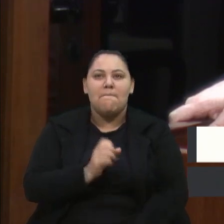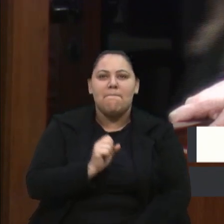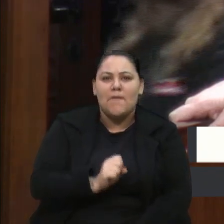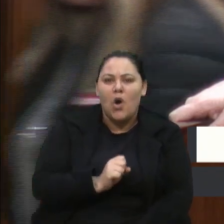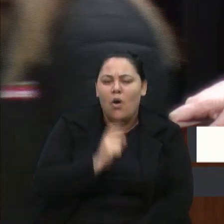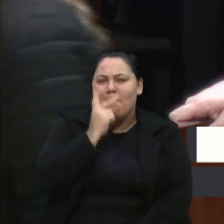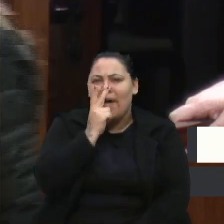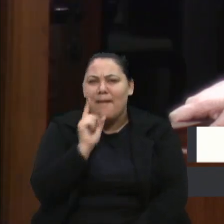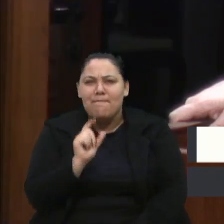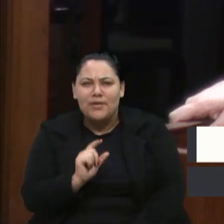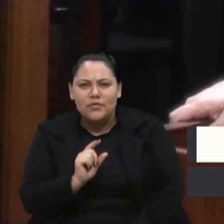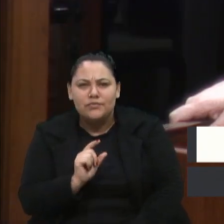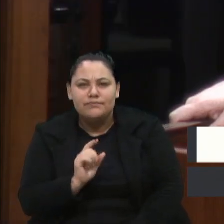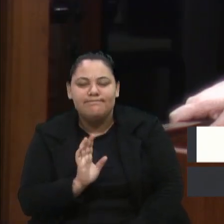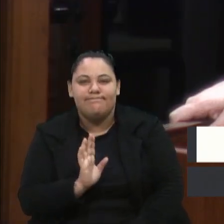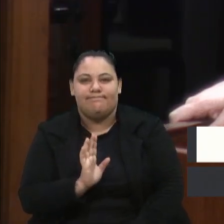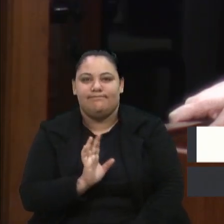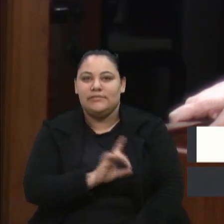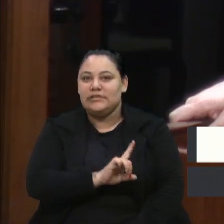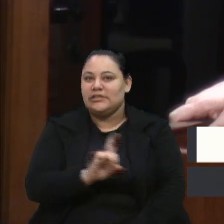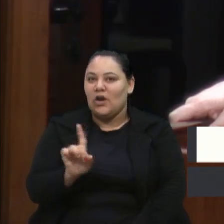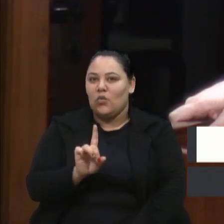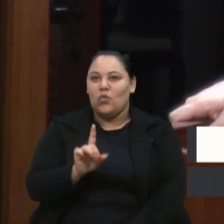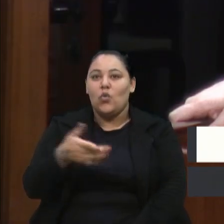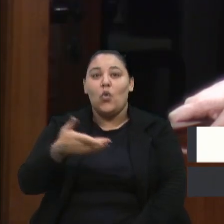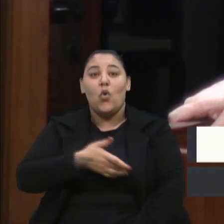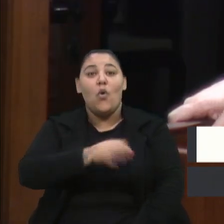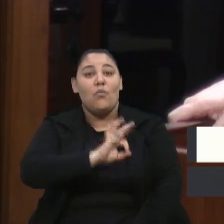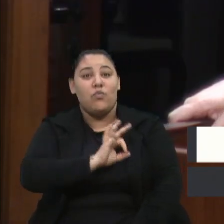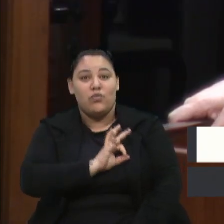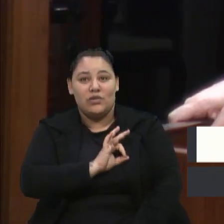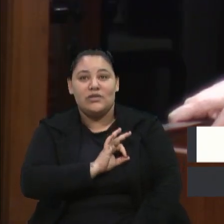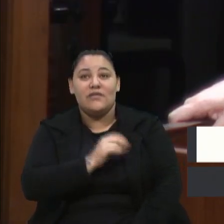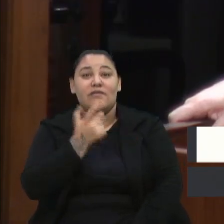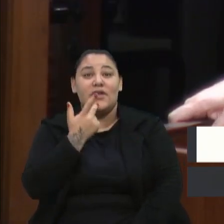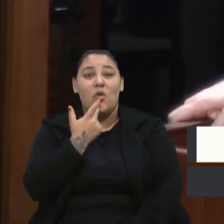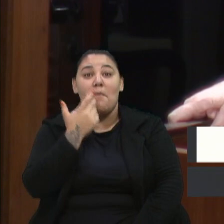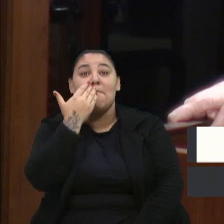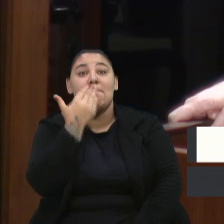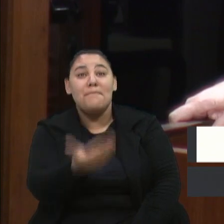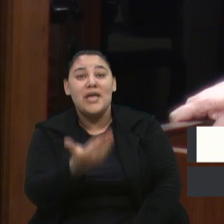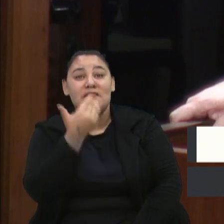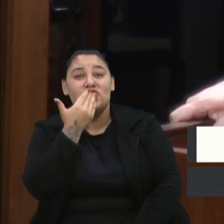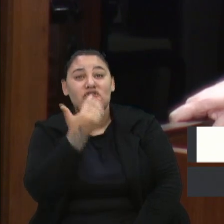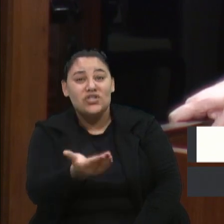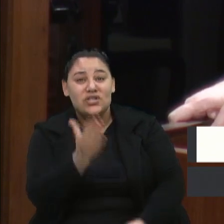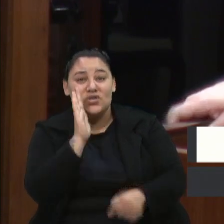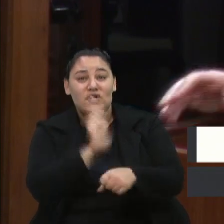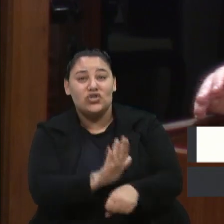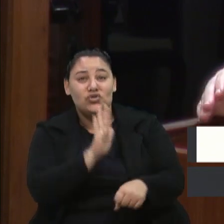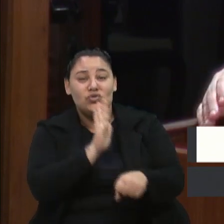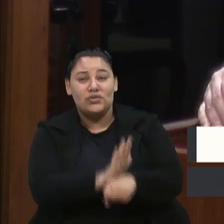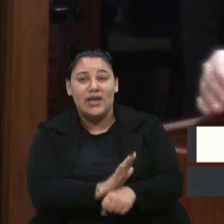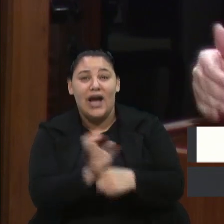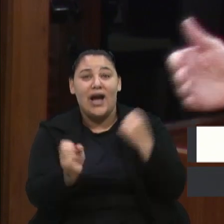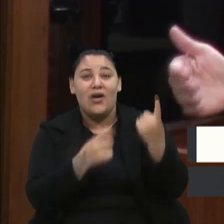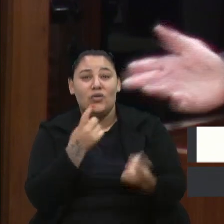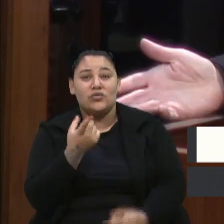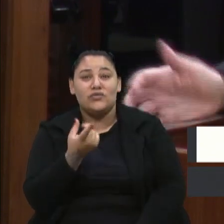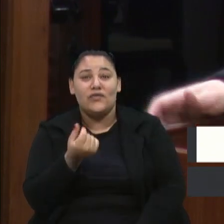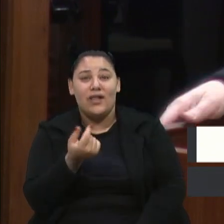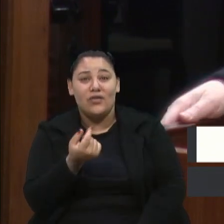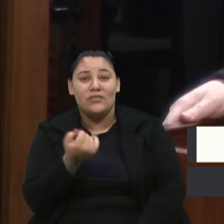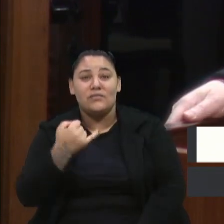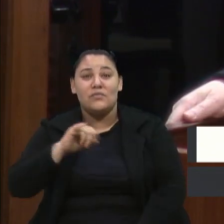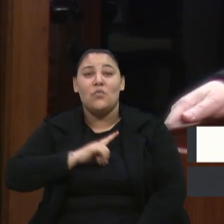Não. Hoje a Polícia Rodoviária Federal esteve aqui, né, clamando por alguns valores para poder ter dignidade